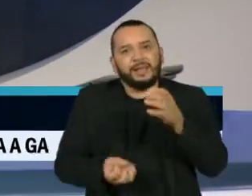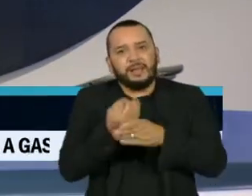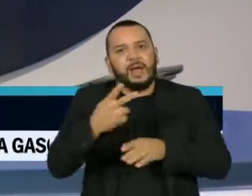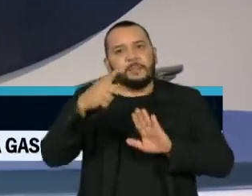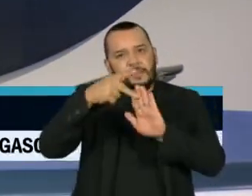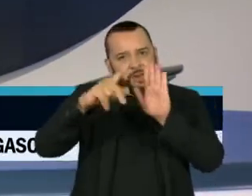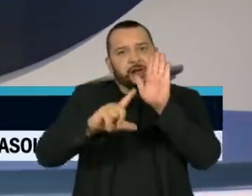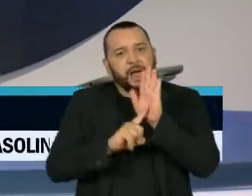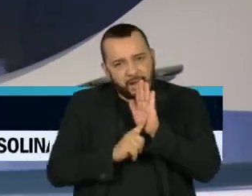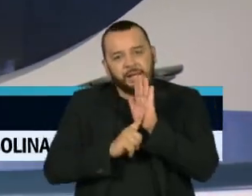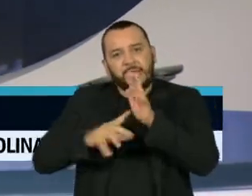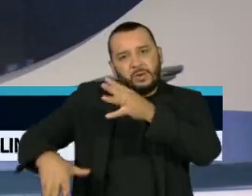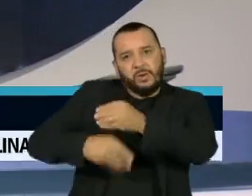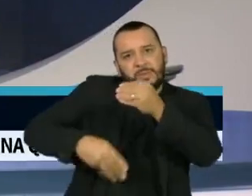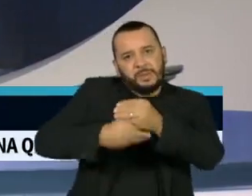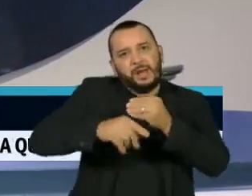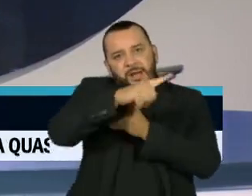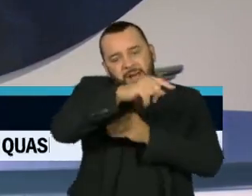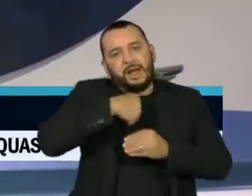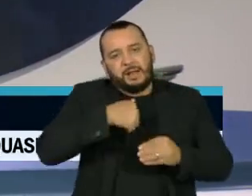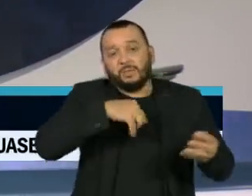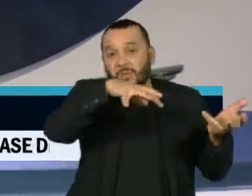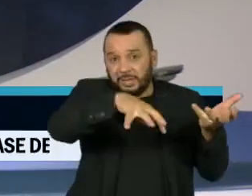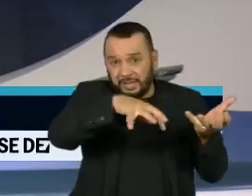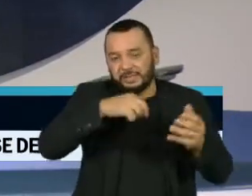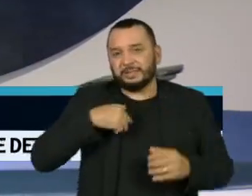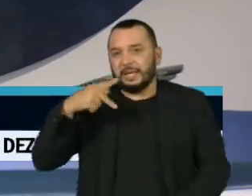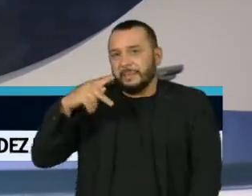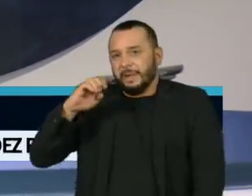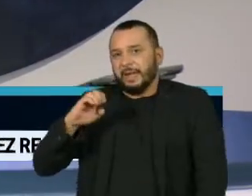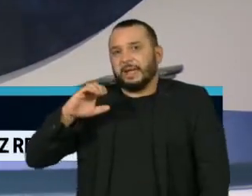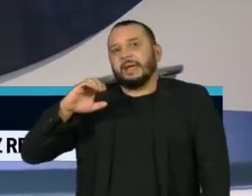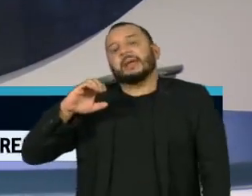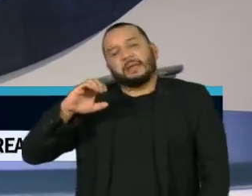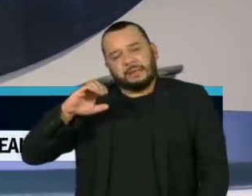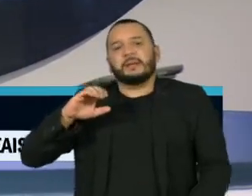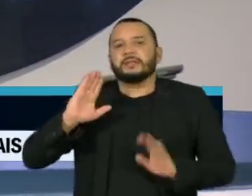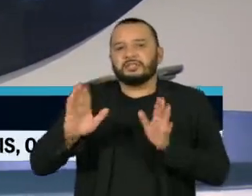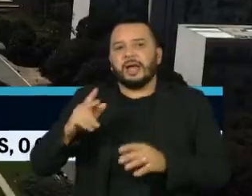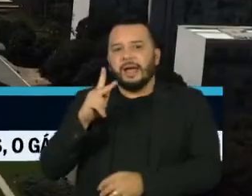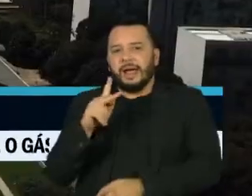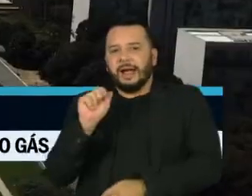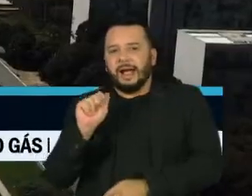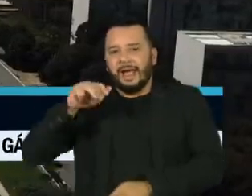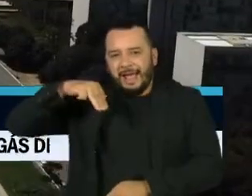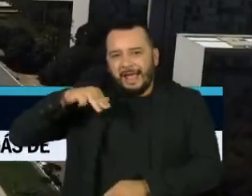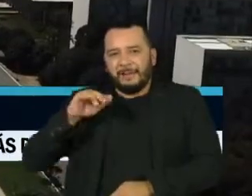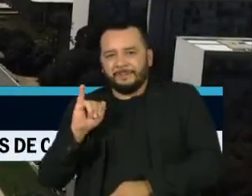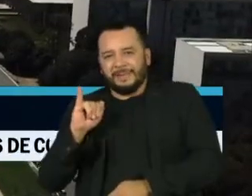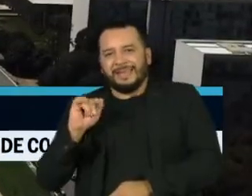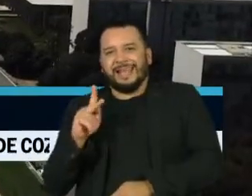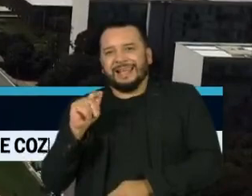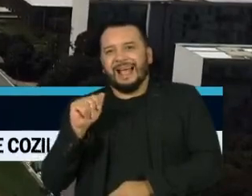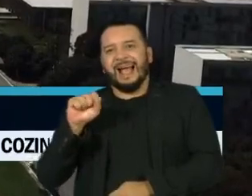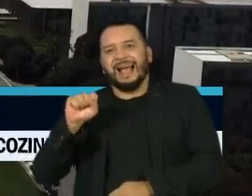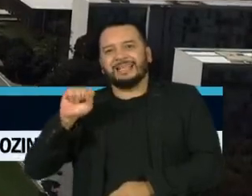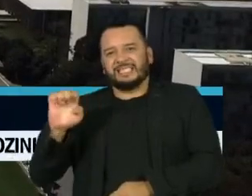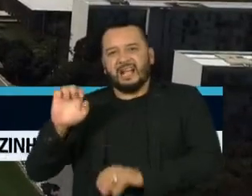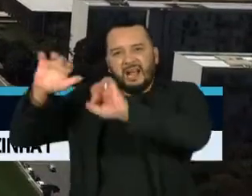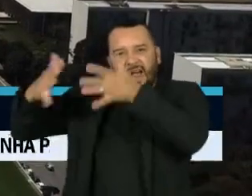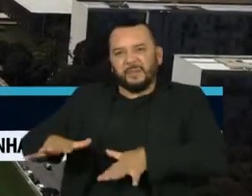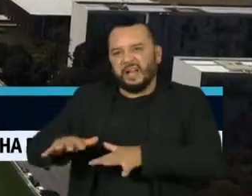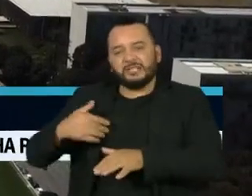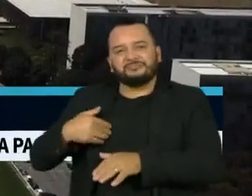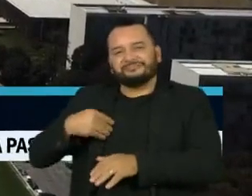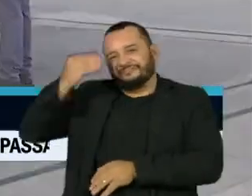que já tramita no Congresso. A chamada PEC Kamikaze deve ir para a gaveta. A mais nova aposta da